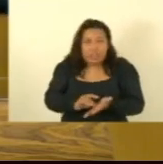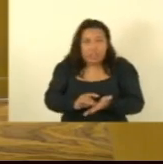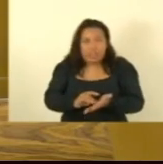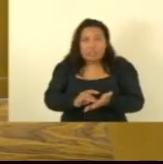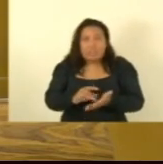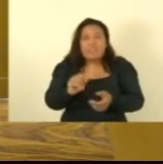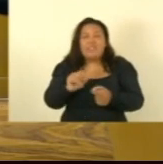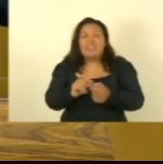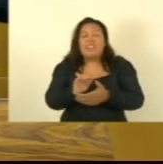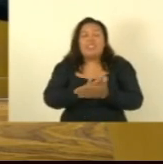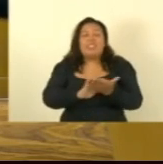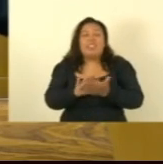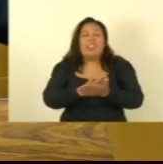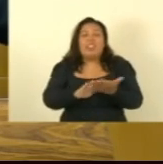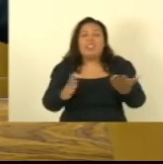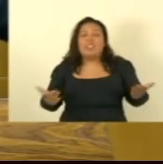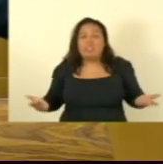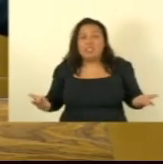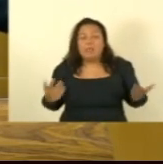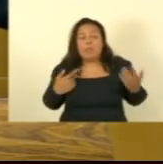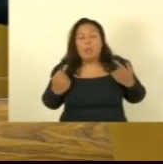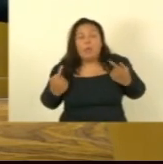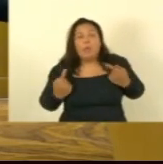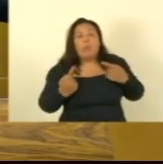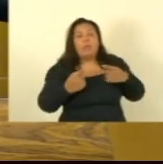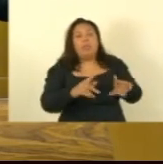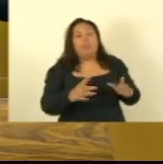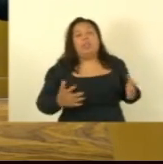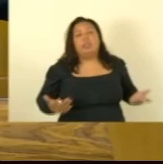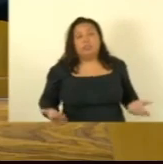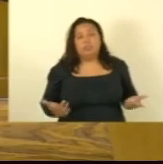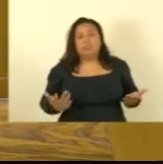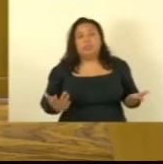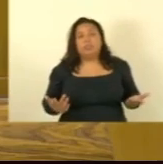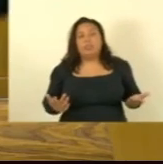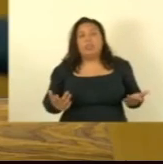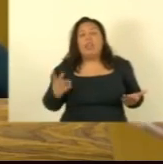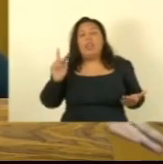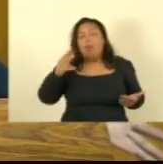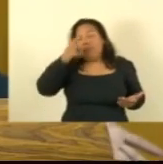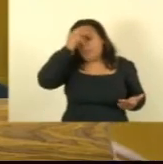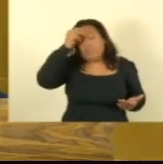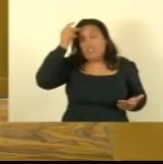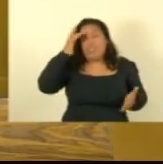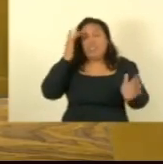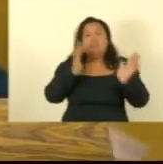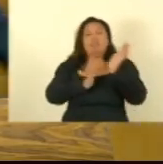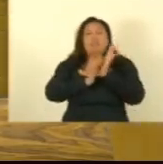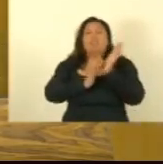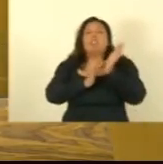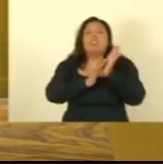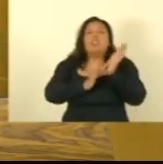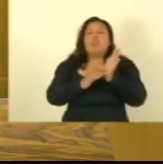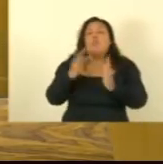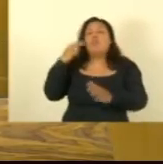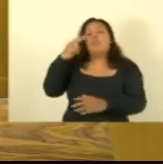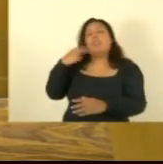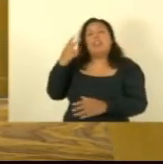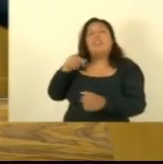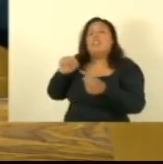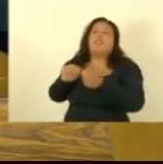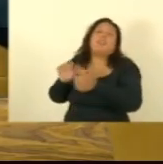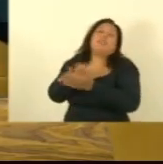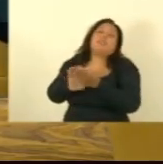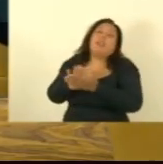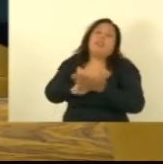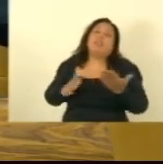não fazem nada, muito pelo contrário. Um prefeito faz de conta e um vereador que não faz